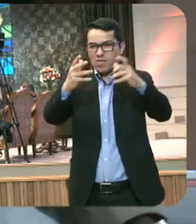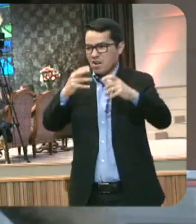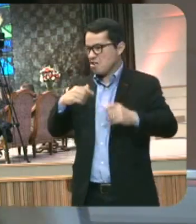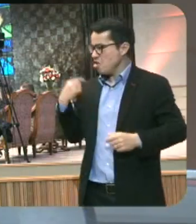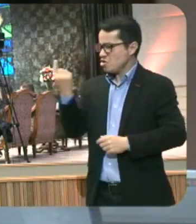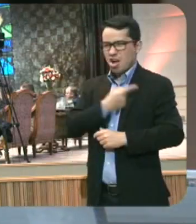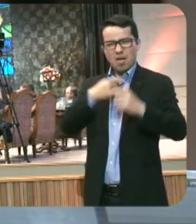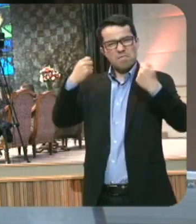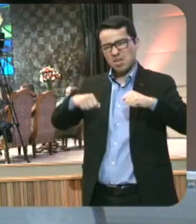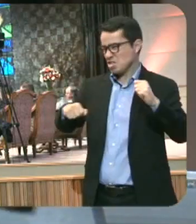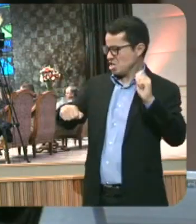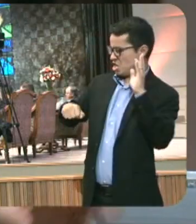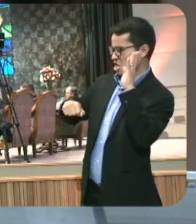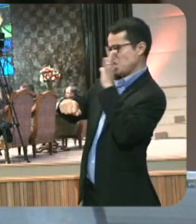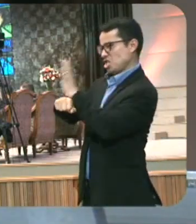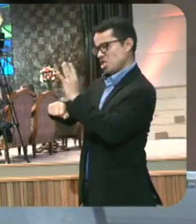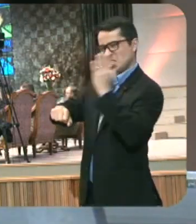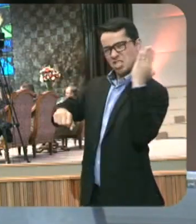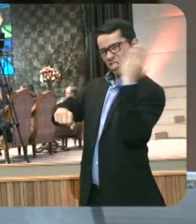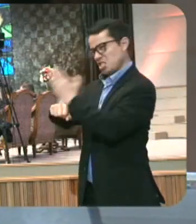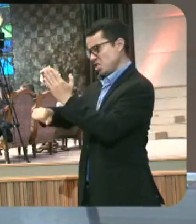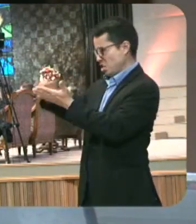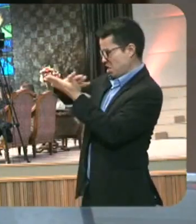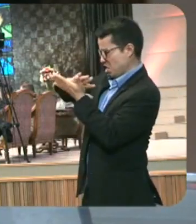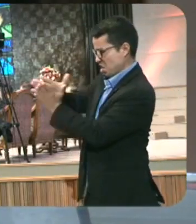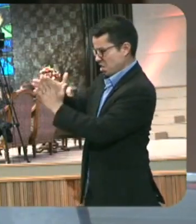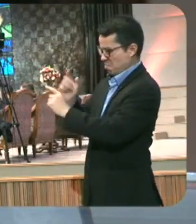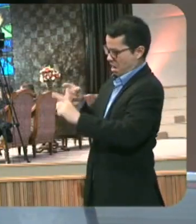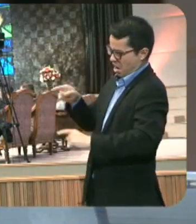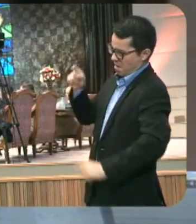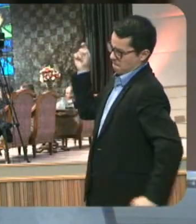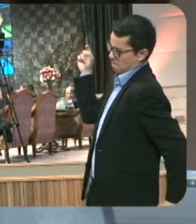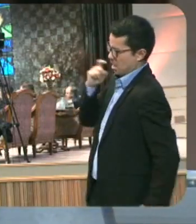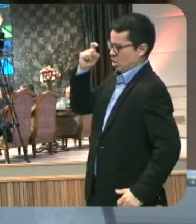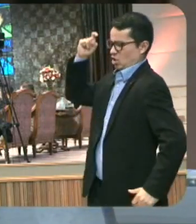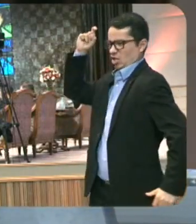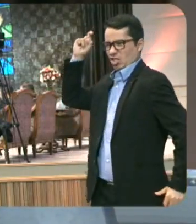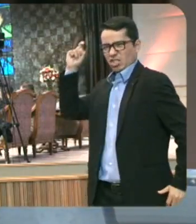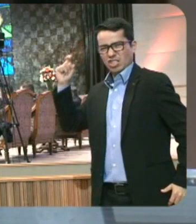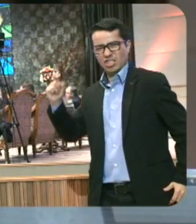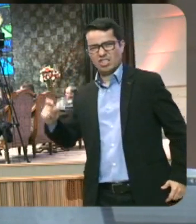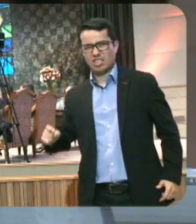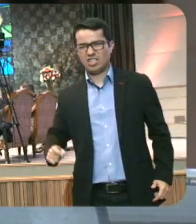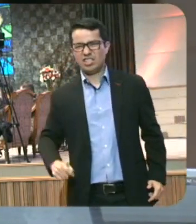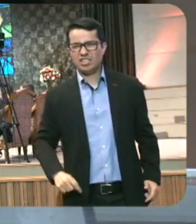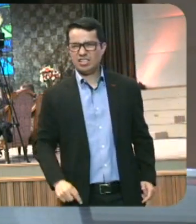destruir tudo, acabar tudo, porque eles são mentirosos.